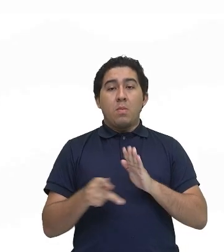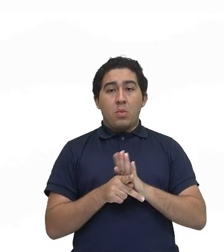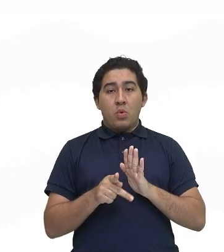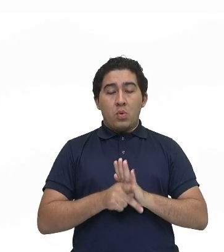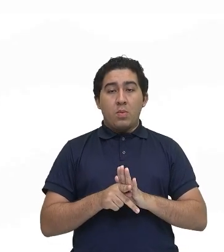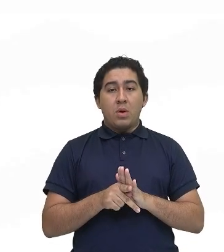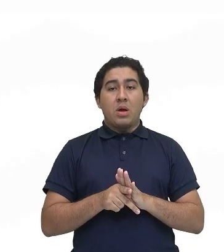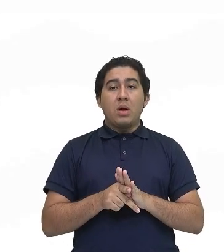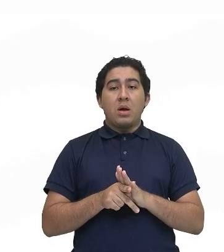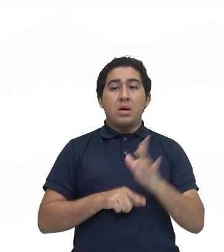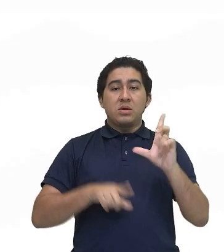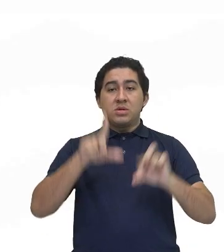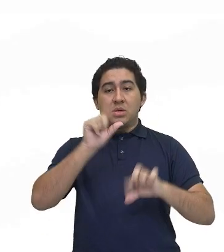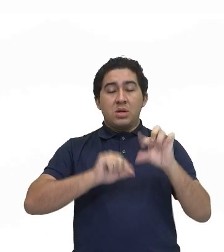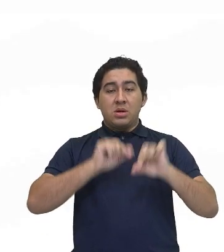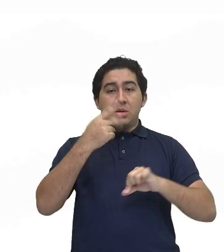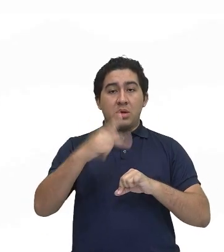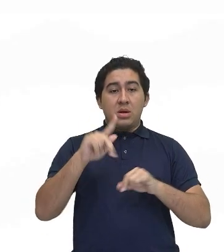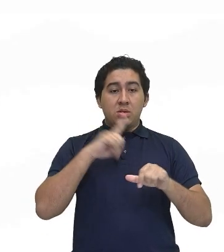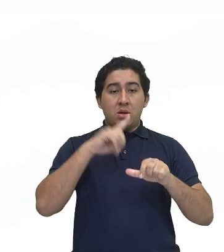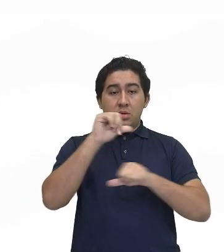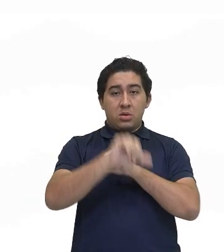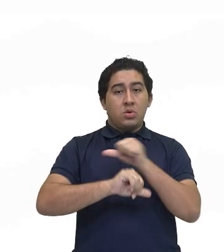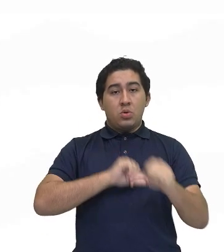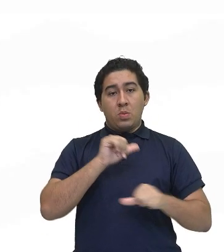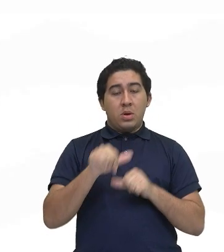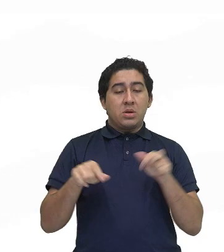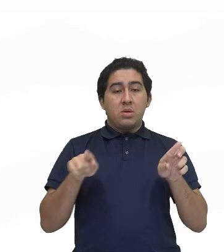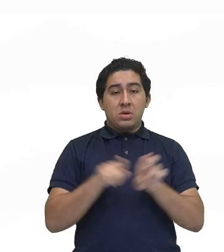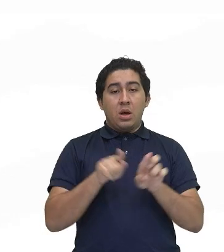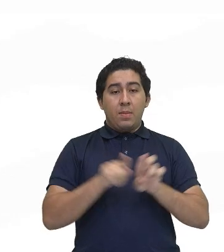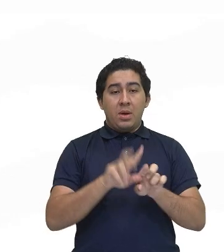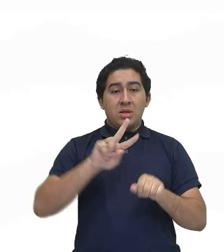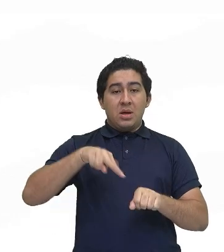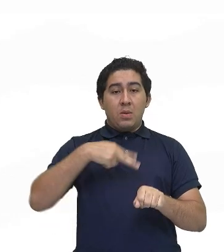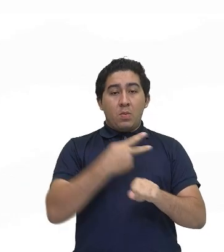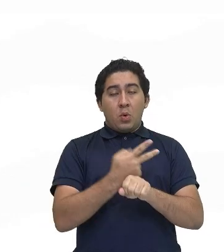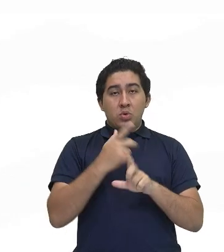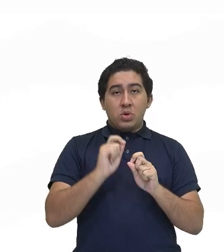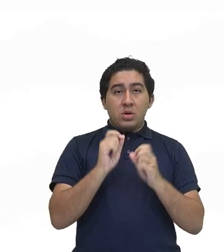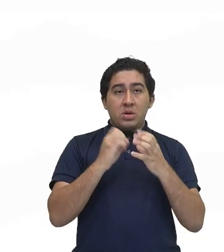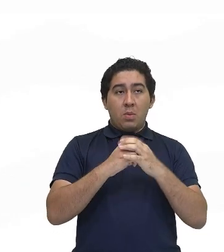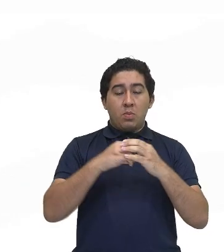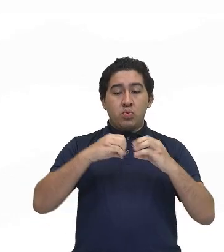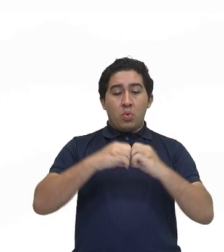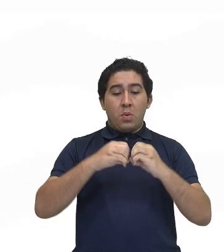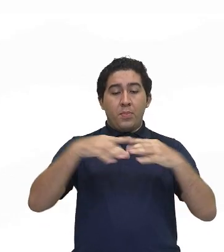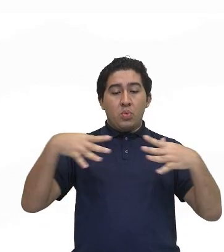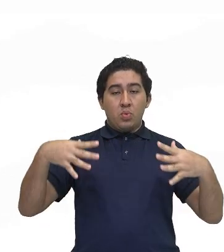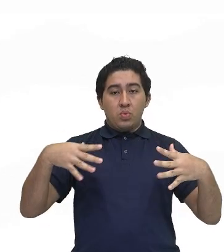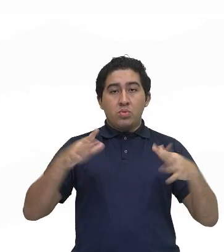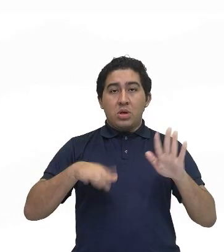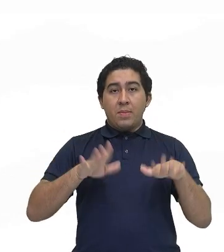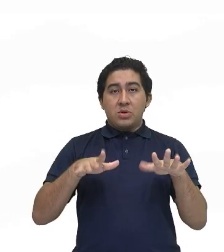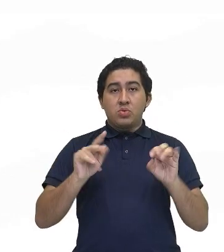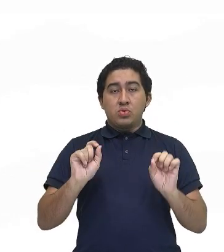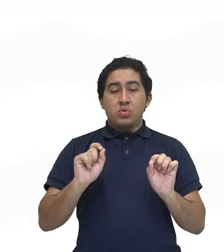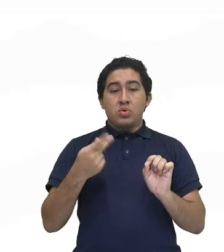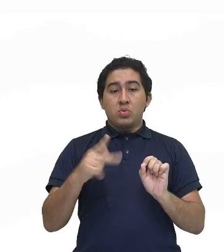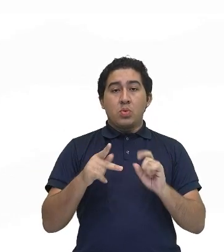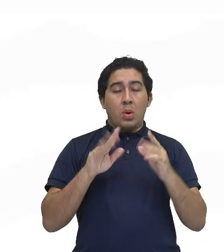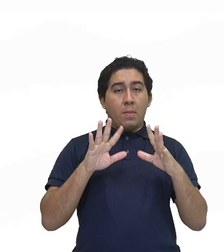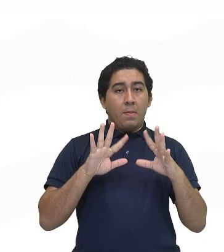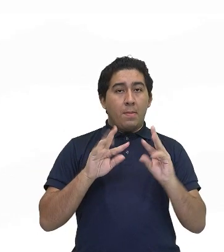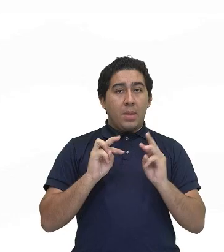que inclui sua transformação após o colapso, que, dependendo da sua massa